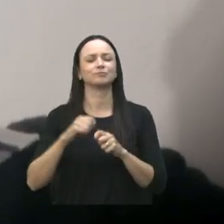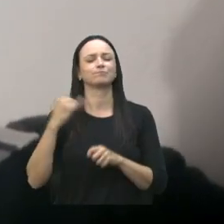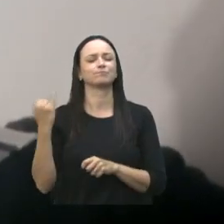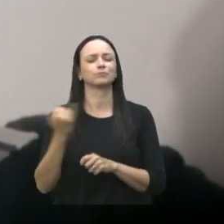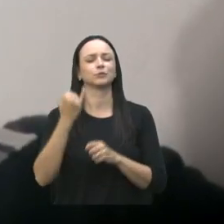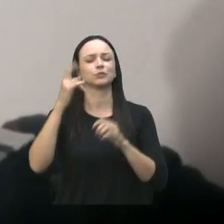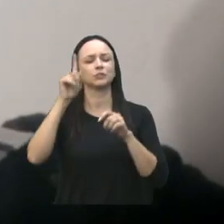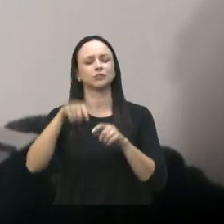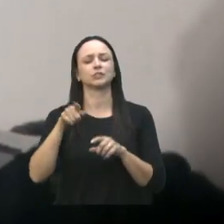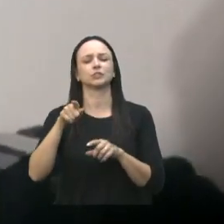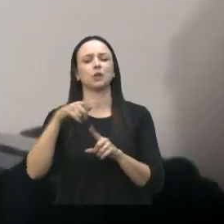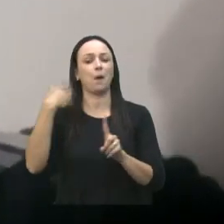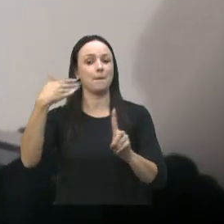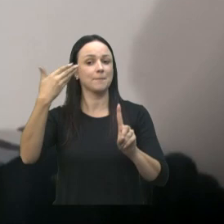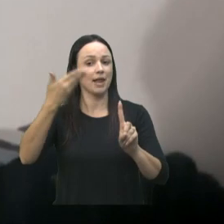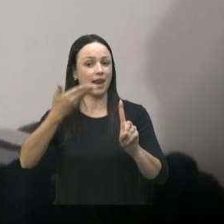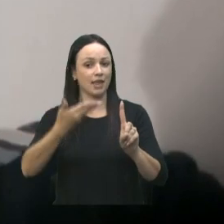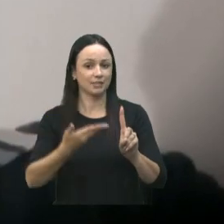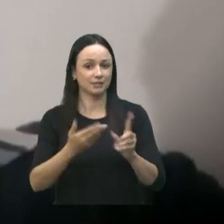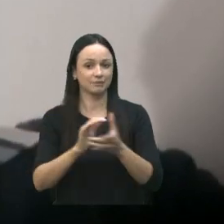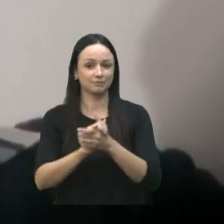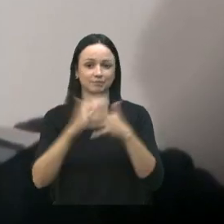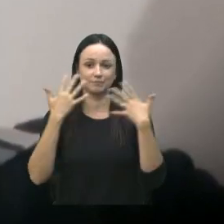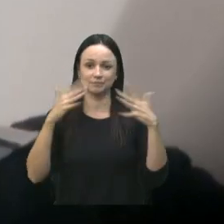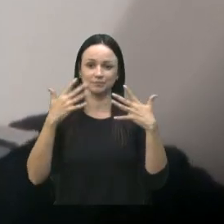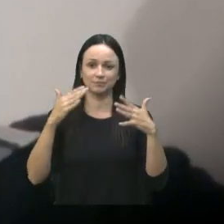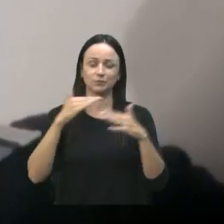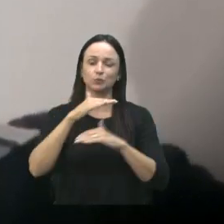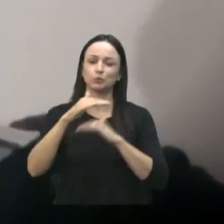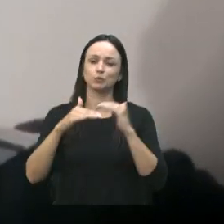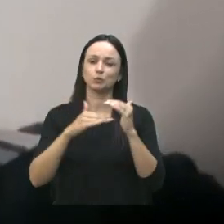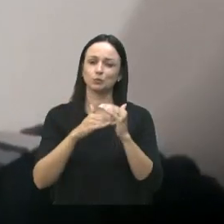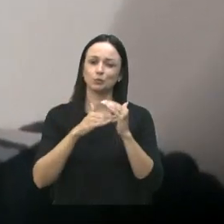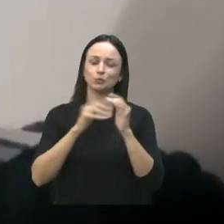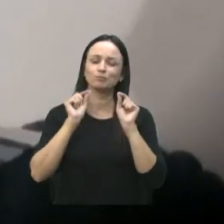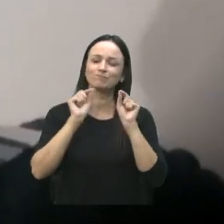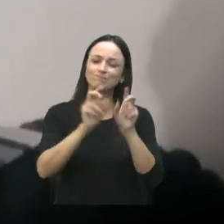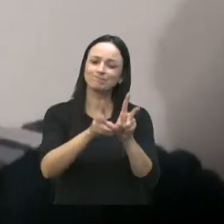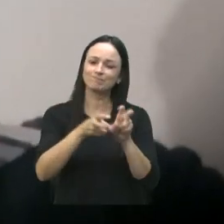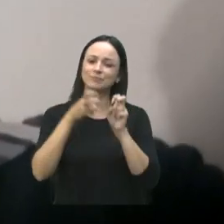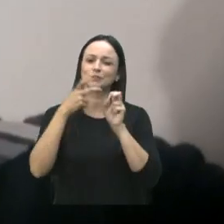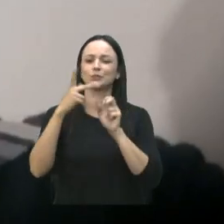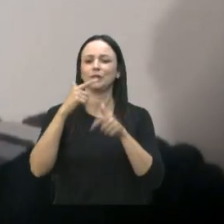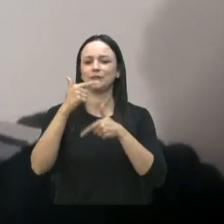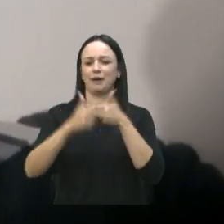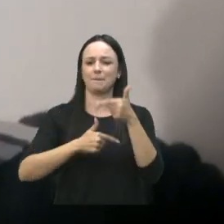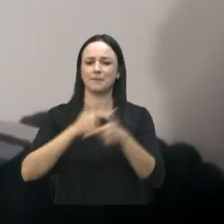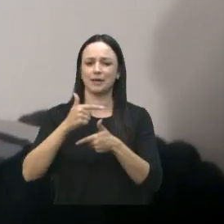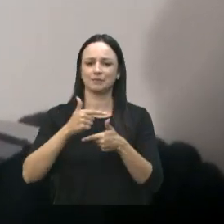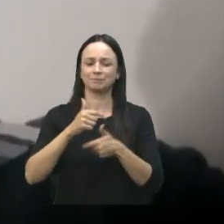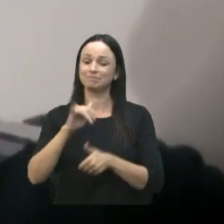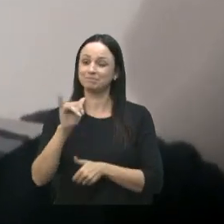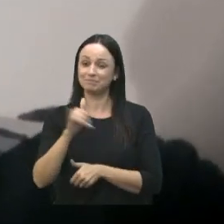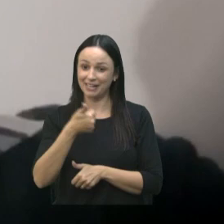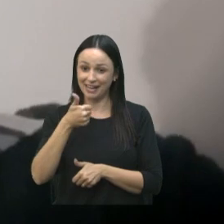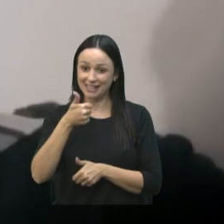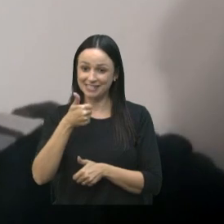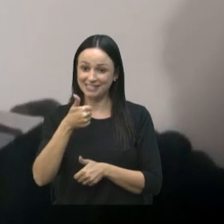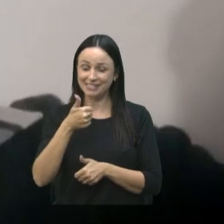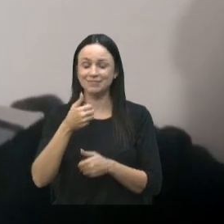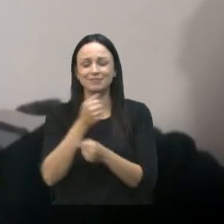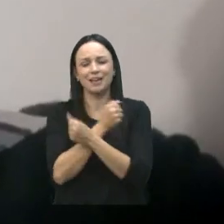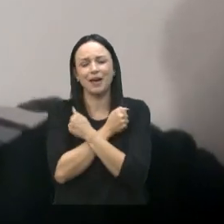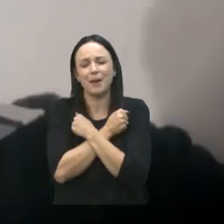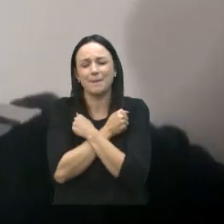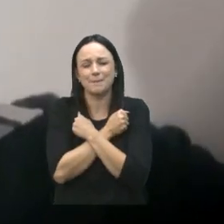homenagem, tá? E parabenizo todos que reconheceram o seu trabalho. Beleza, mestre? Um forte